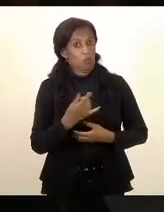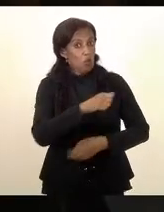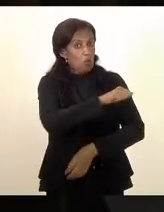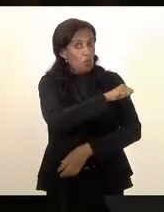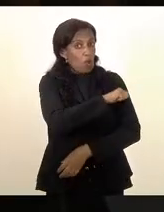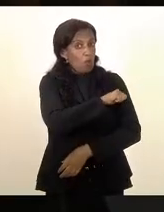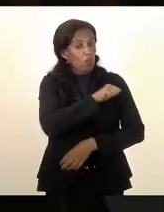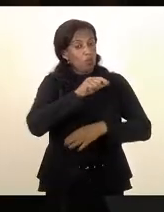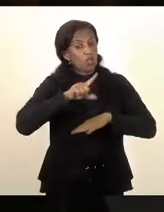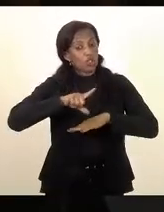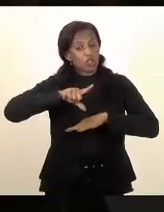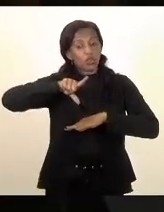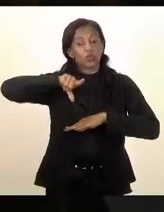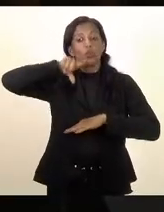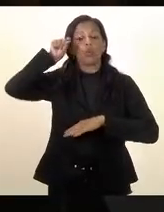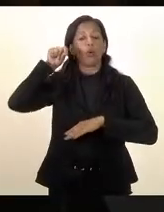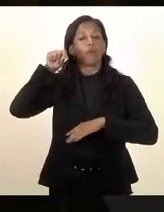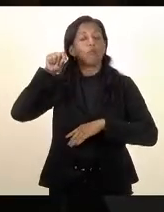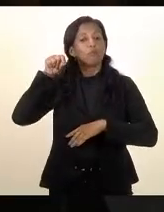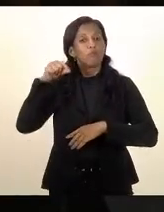escolher qual